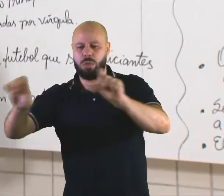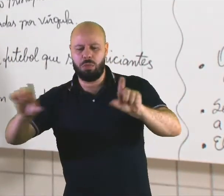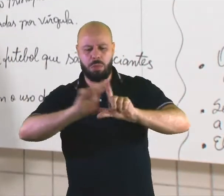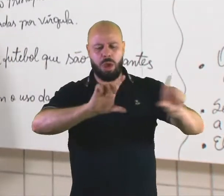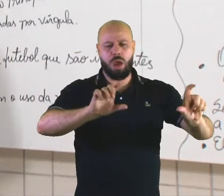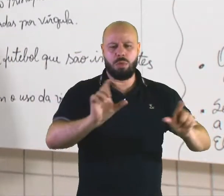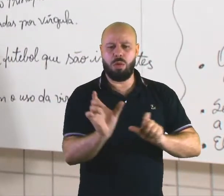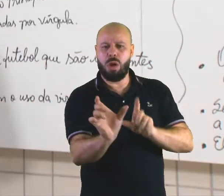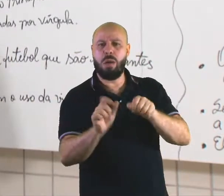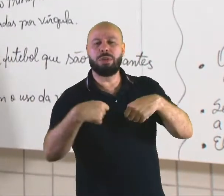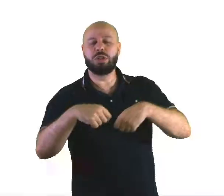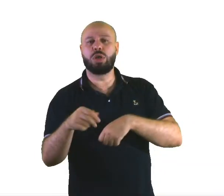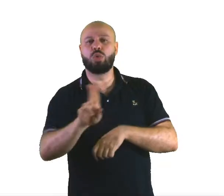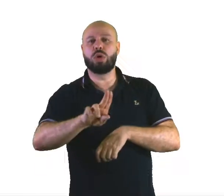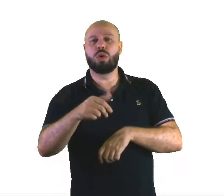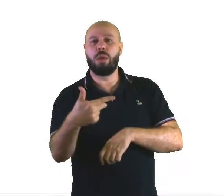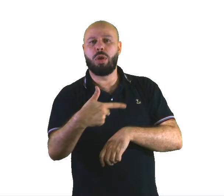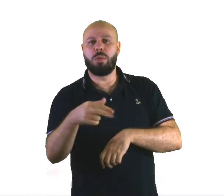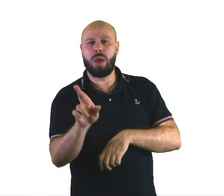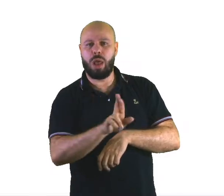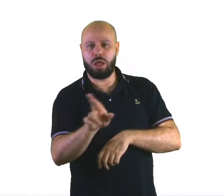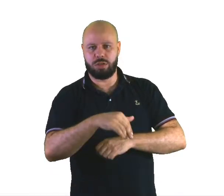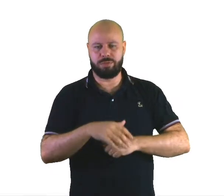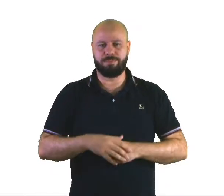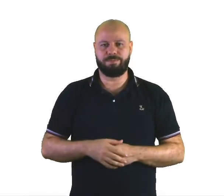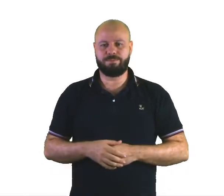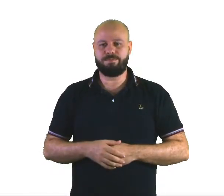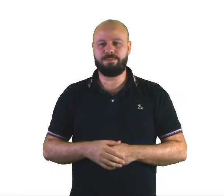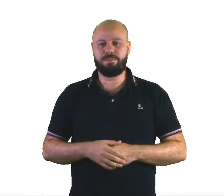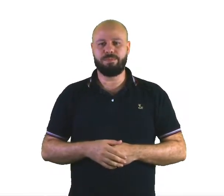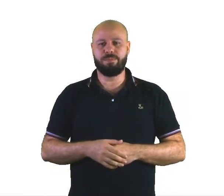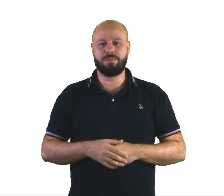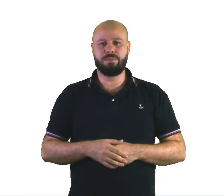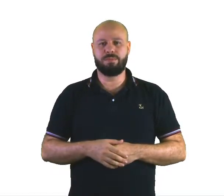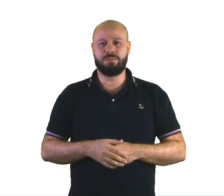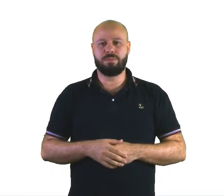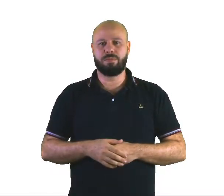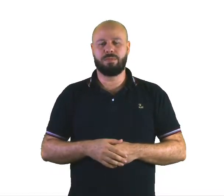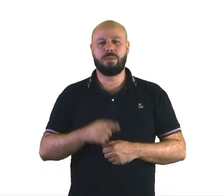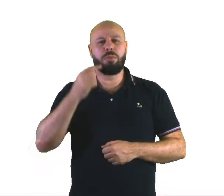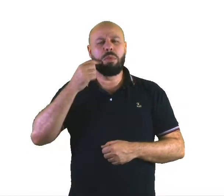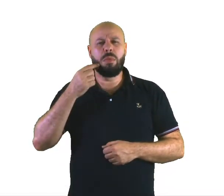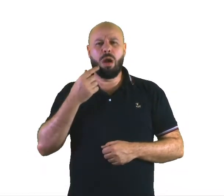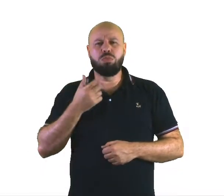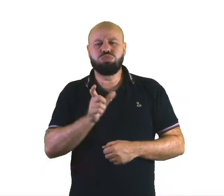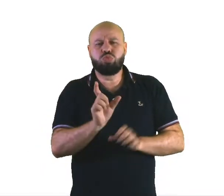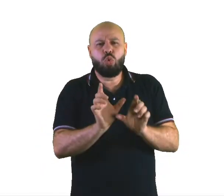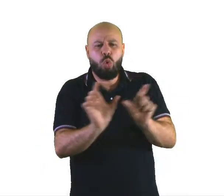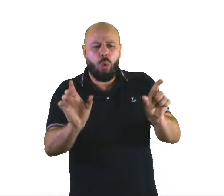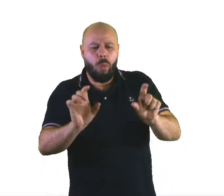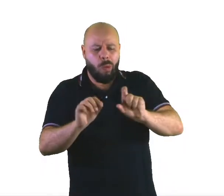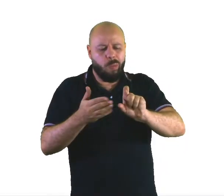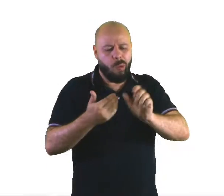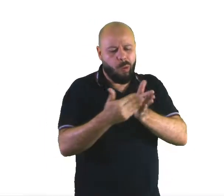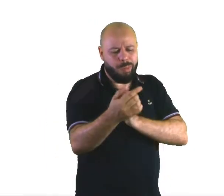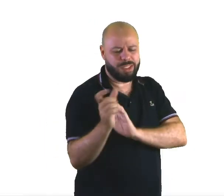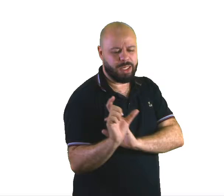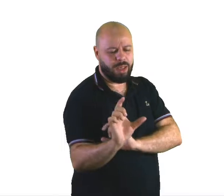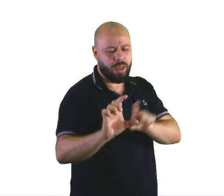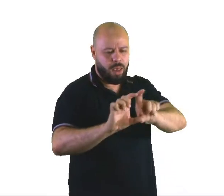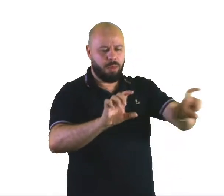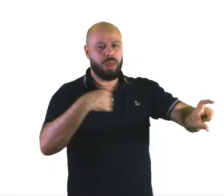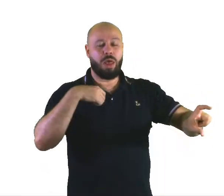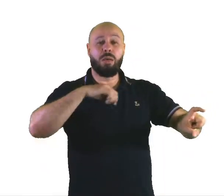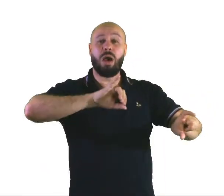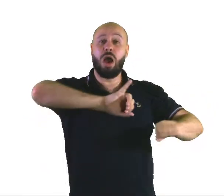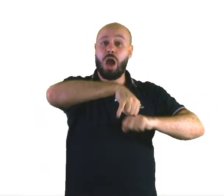orações, utilizamos os pronomes relativos para introduzir a oração subordinada